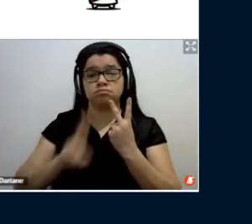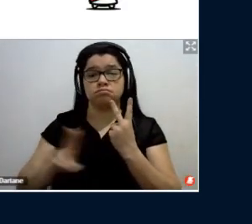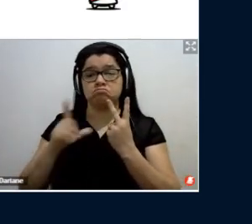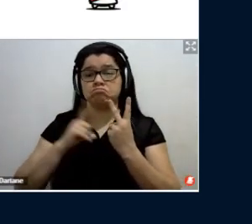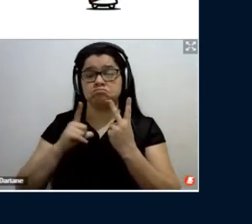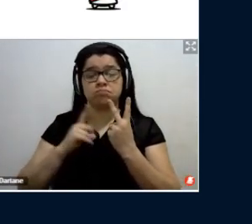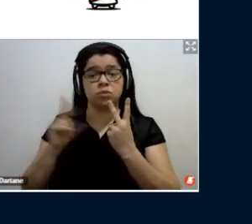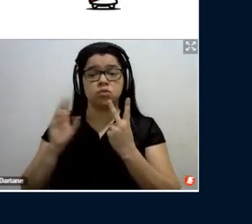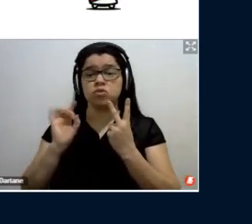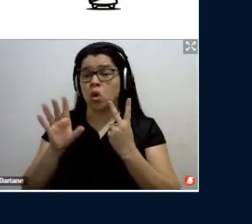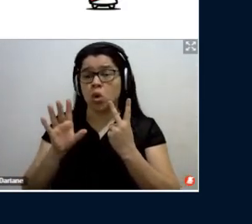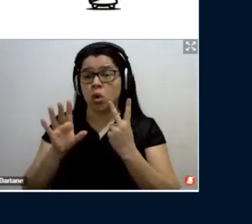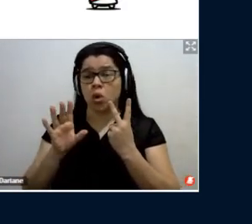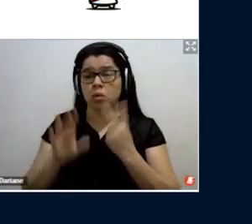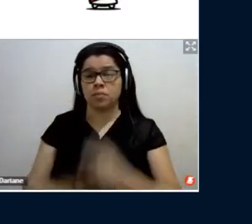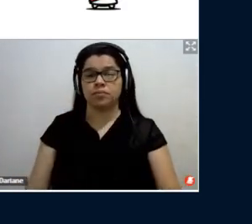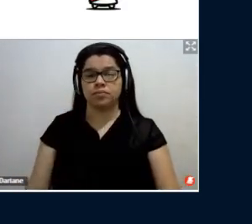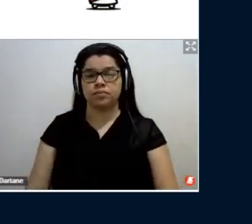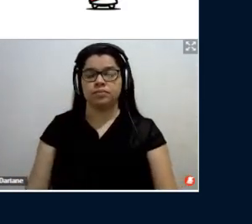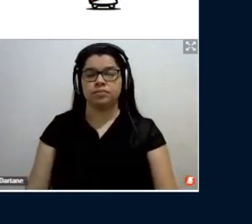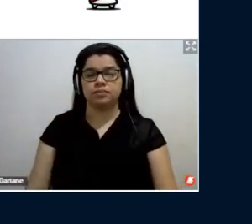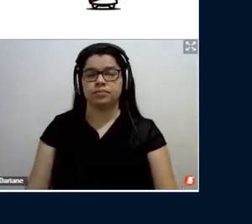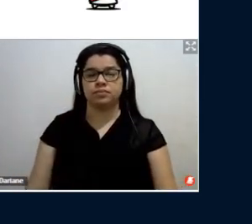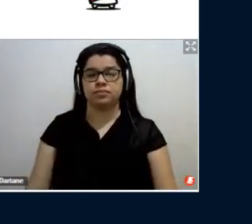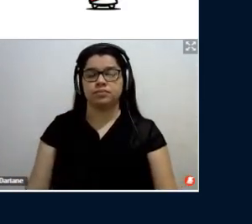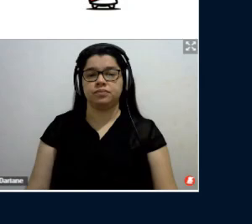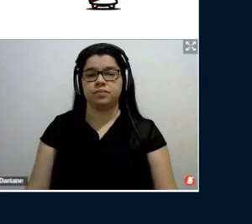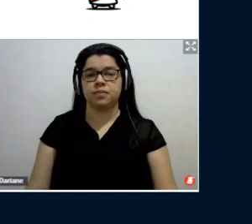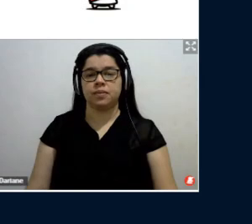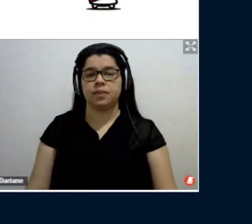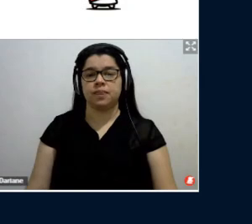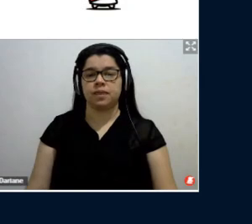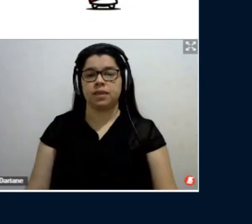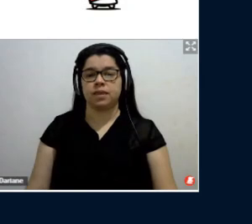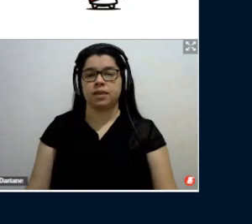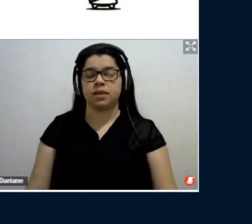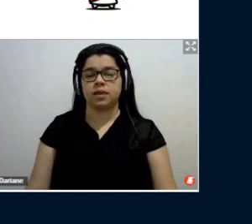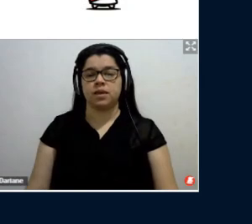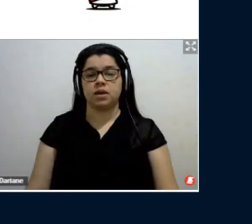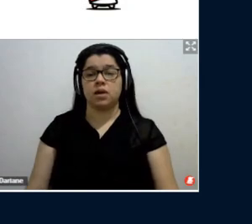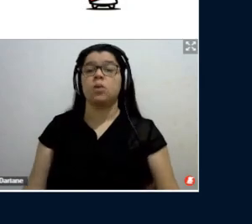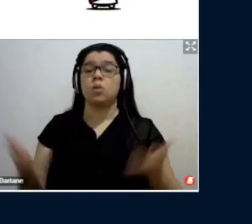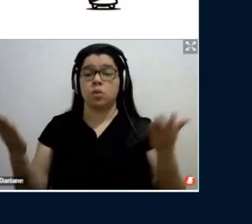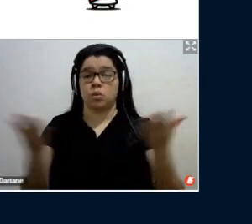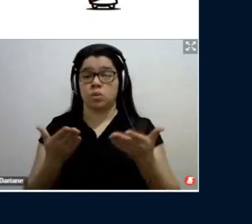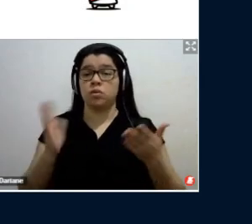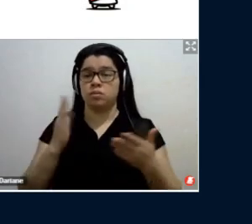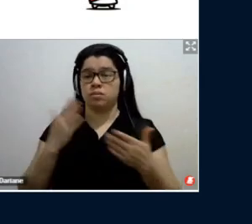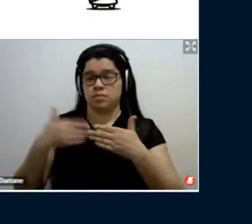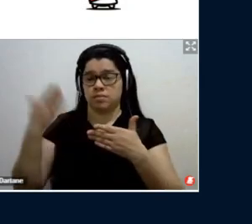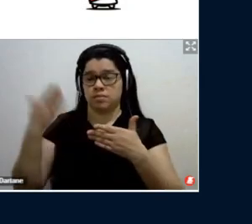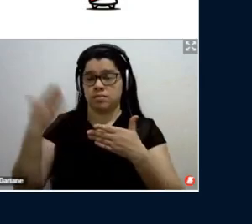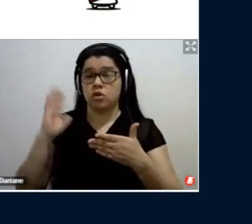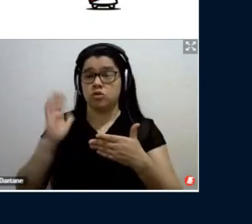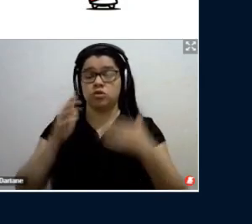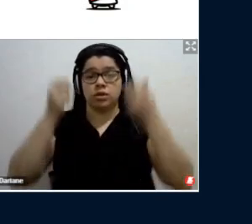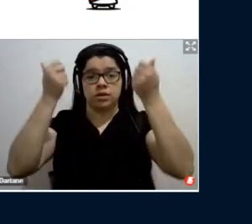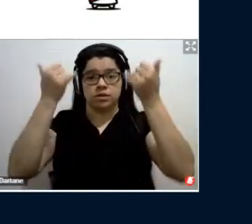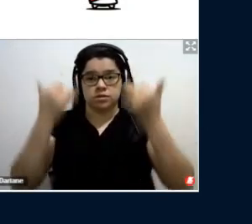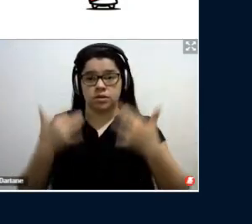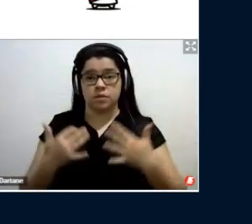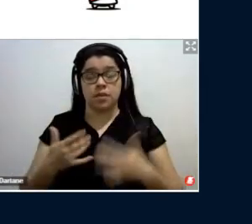Em outra aula, tá? Nessa aula eu deixei claro que para aprender sintaxe